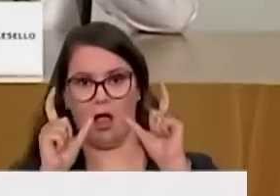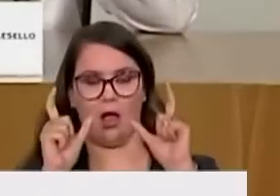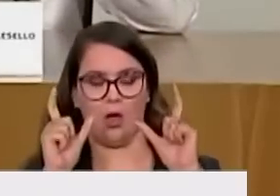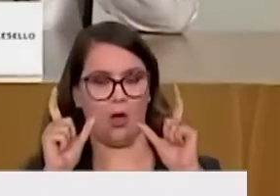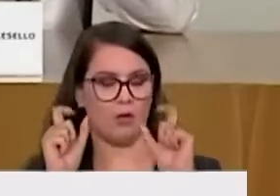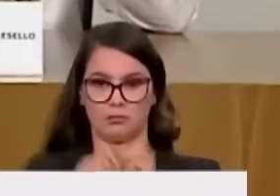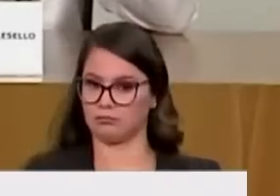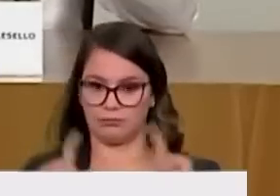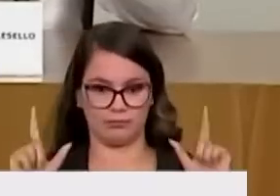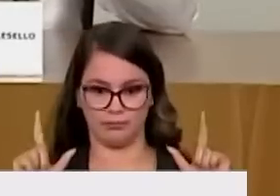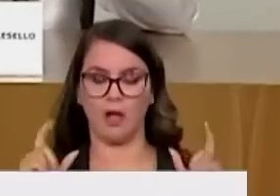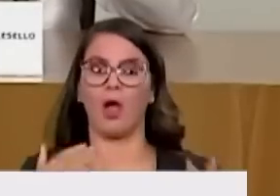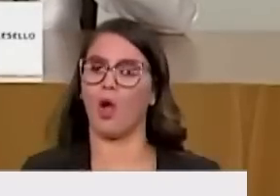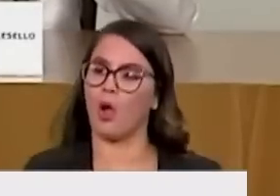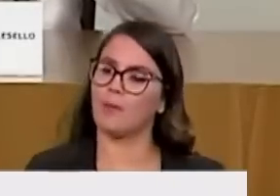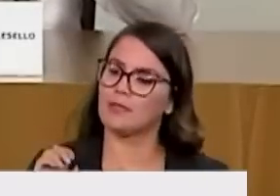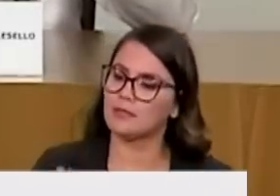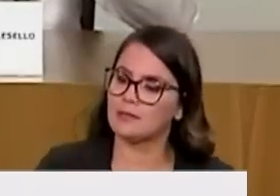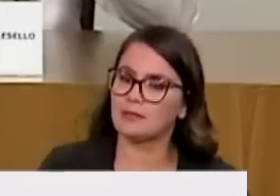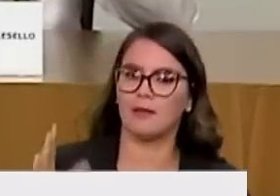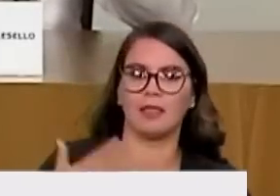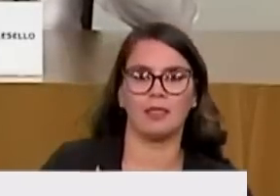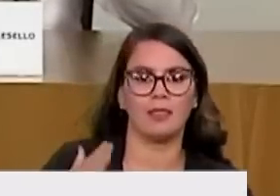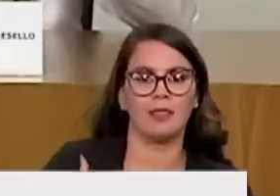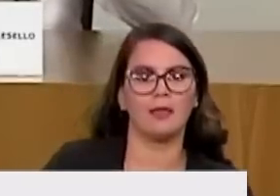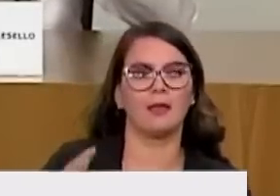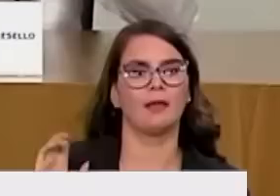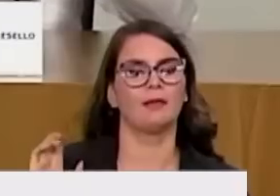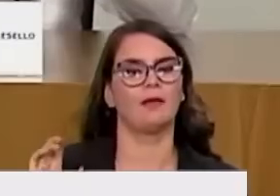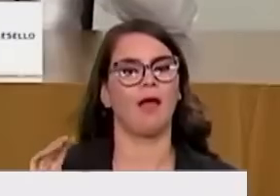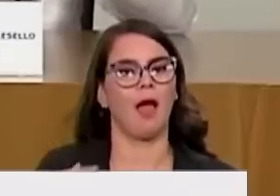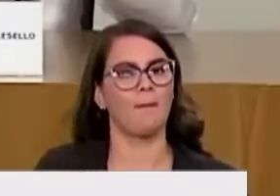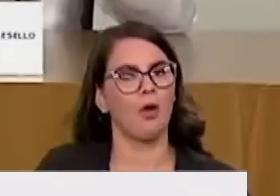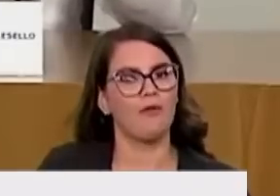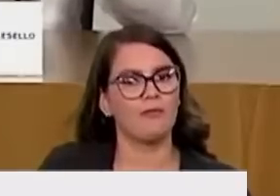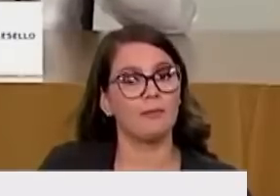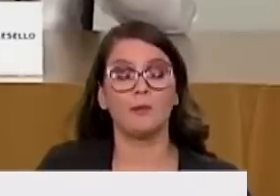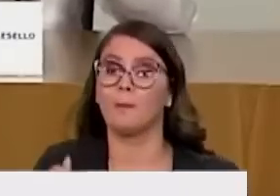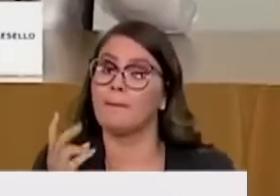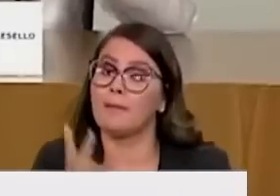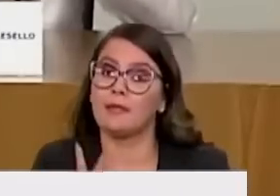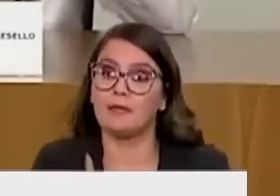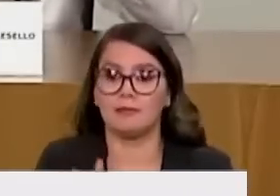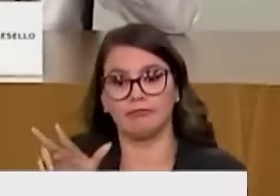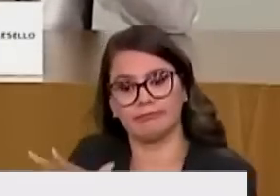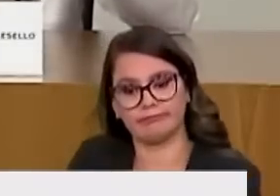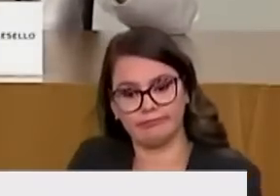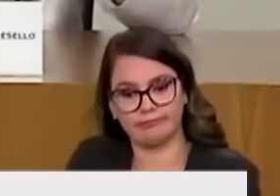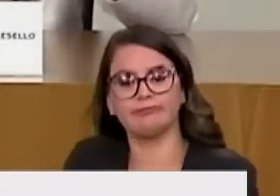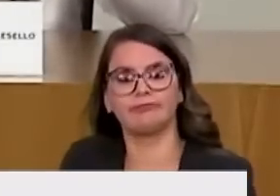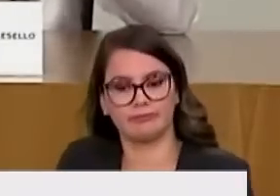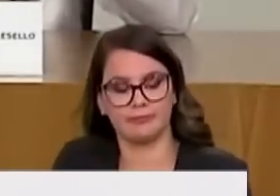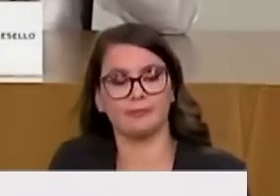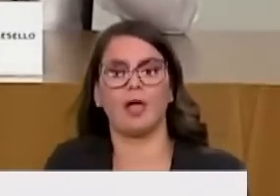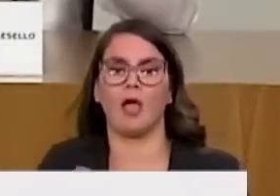consciência, a gente começa a ensinar já exercícios ativos e passivos no leito mesmo. E depois, conforme ele